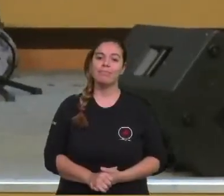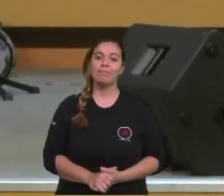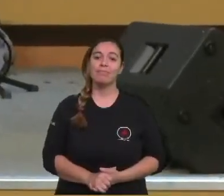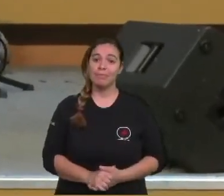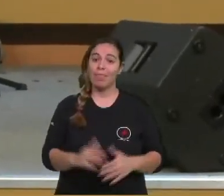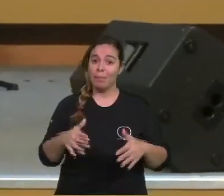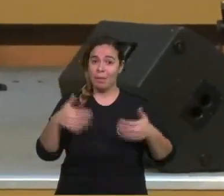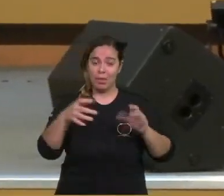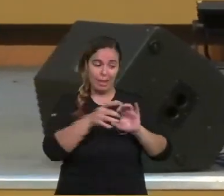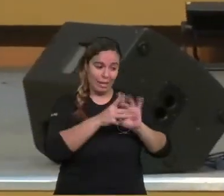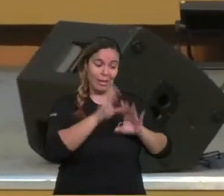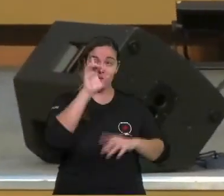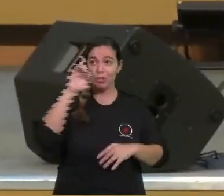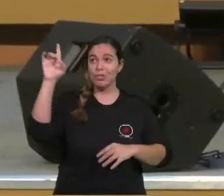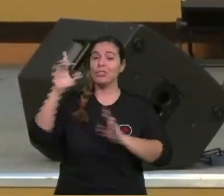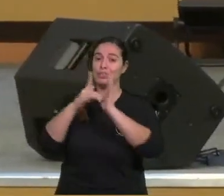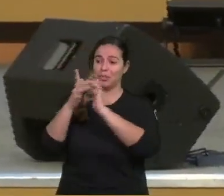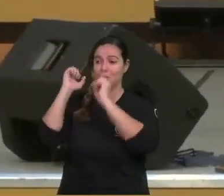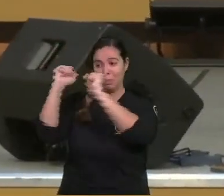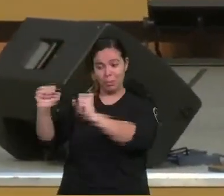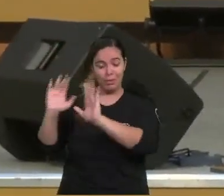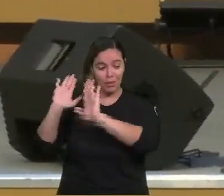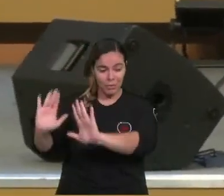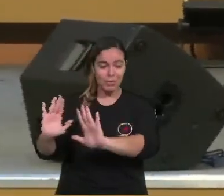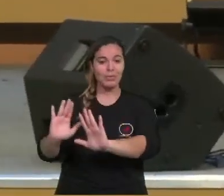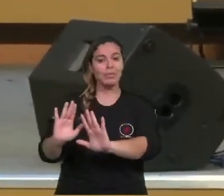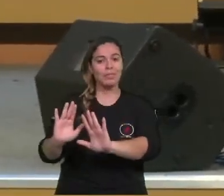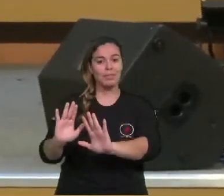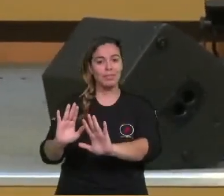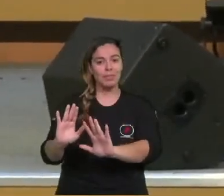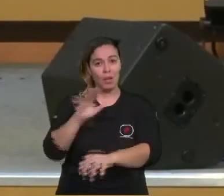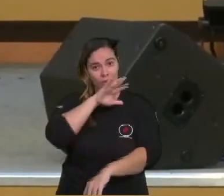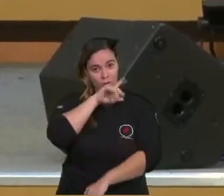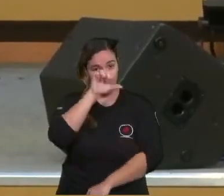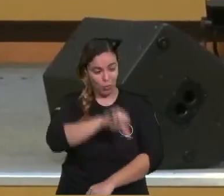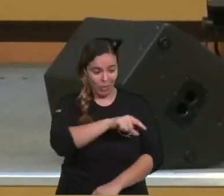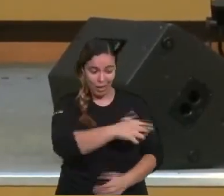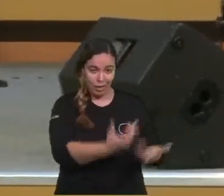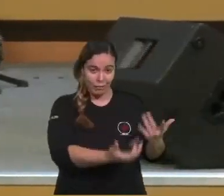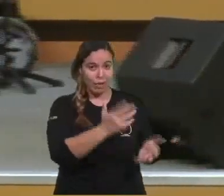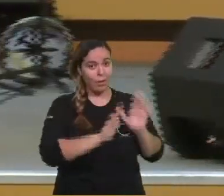É melhor deixar para Jesus, que é mais poderoso que tu. Isso vai dar ruim no inferno.